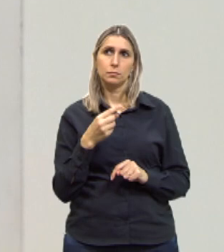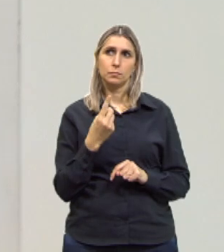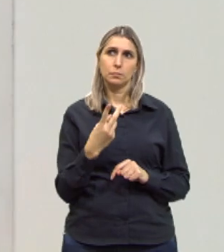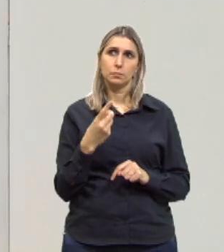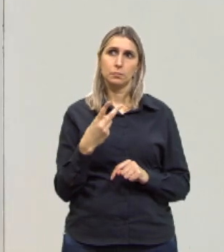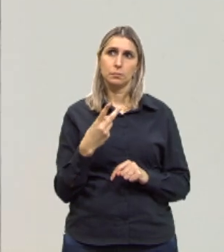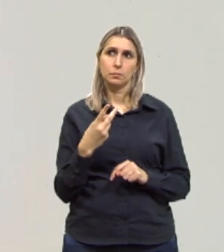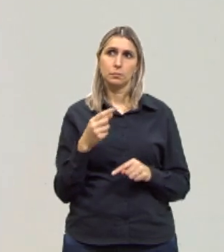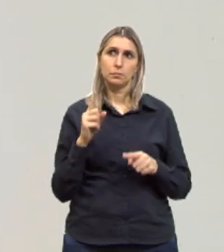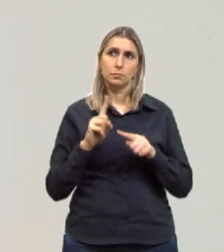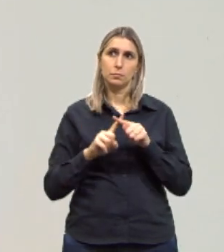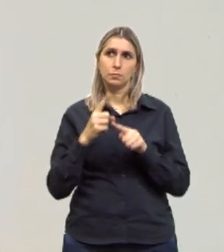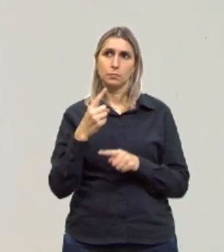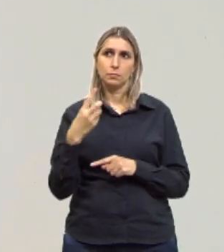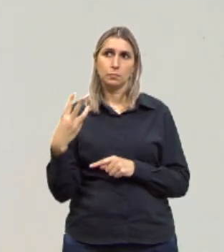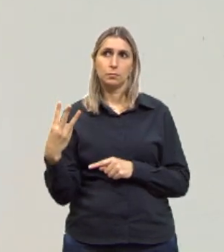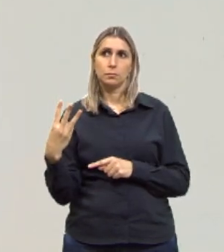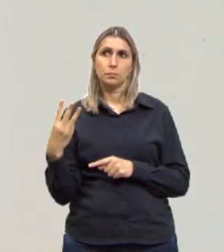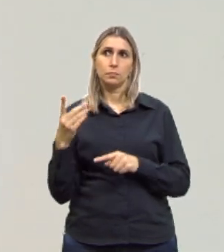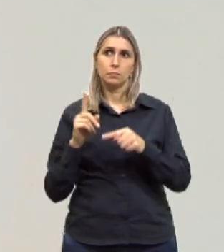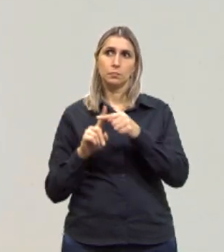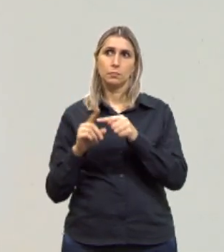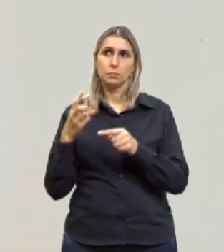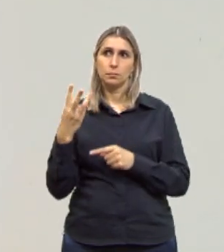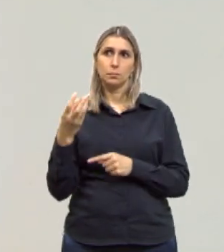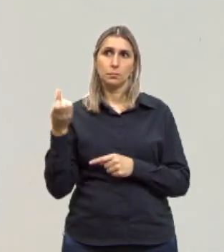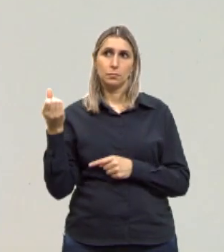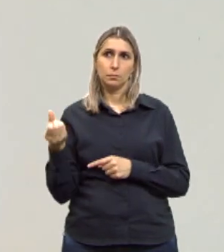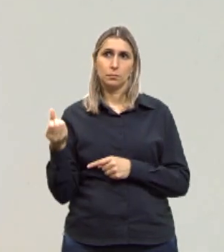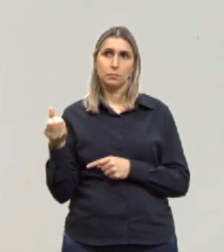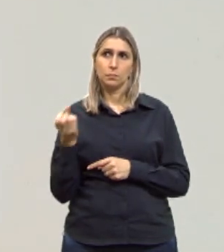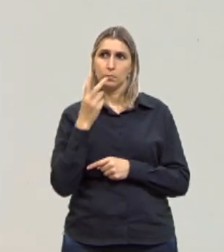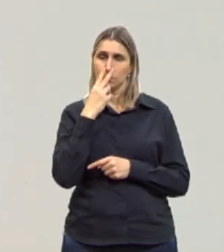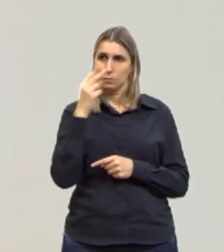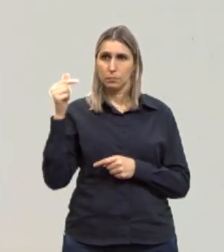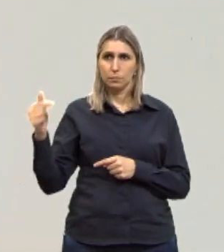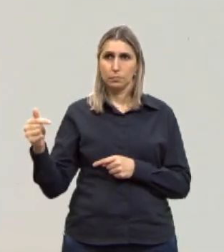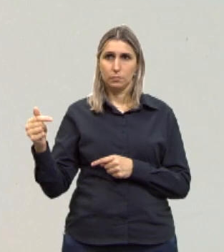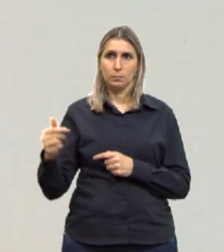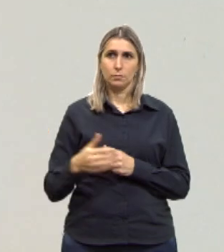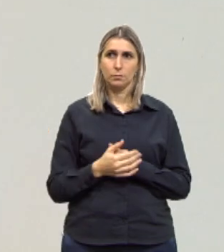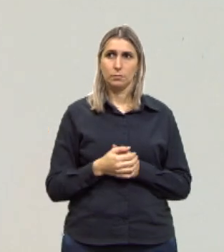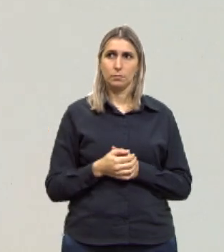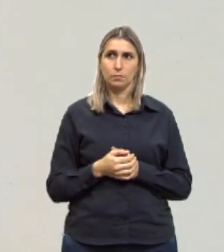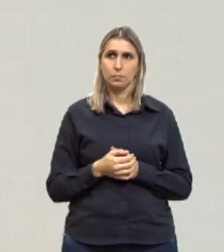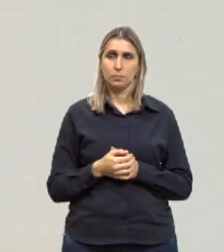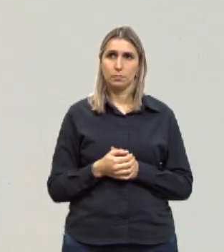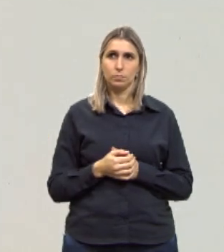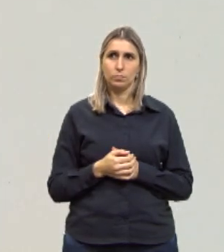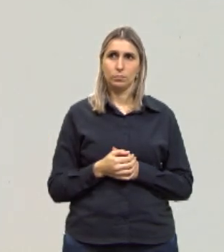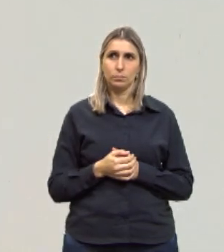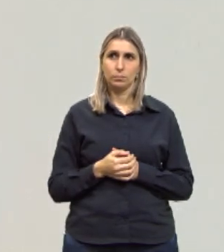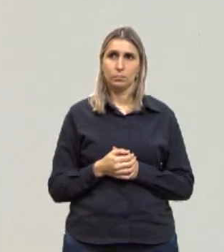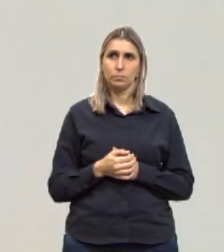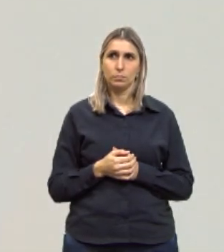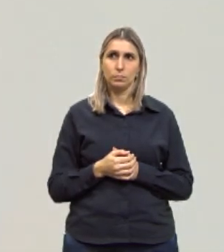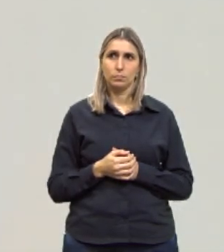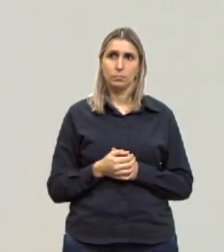12 vezes 13 mais 36 tem que ser 7. Ah, então vamos